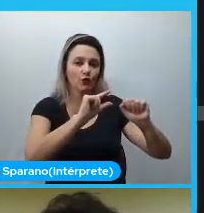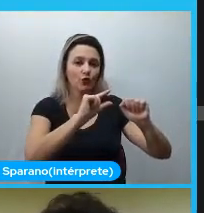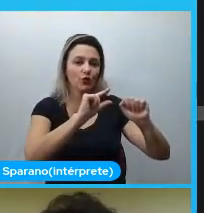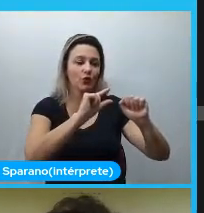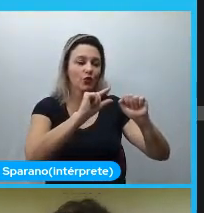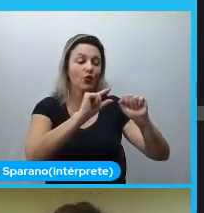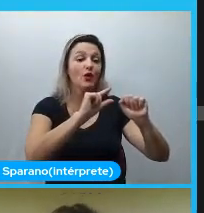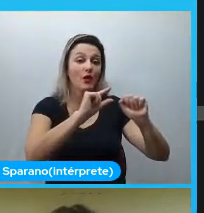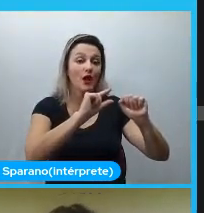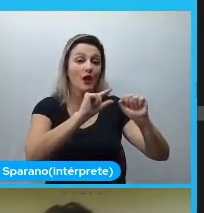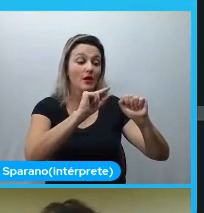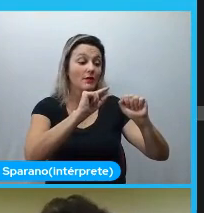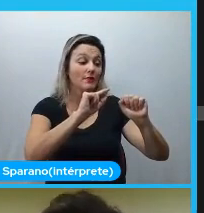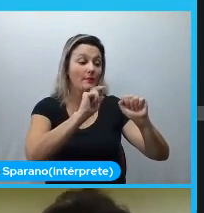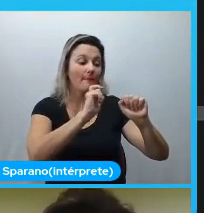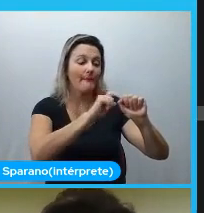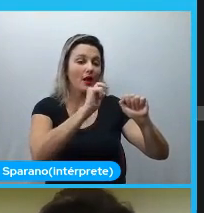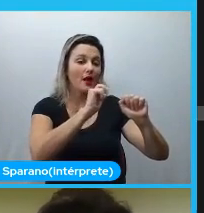um